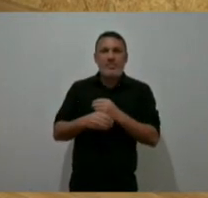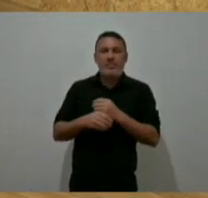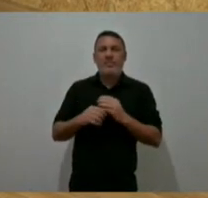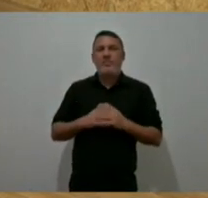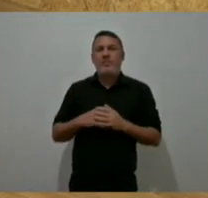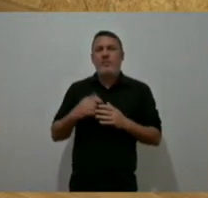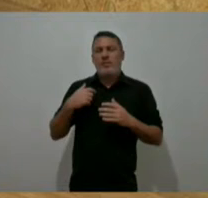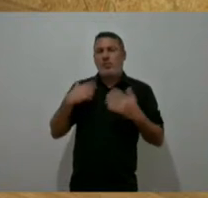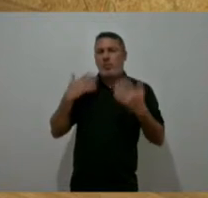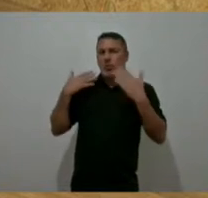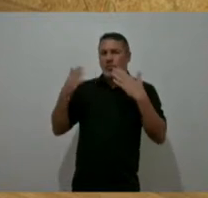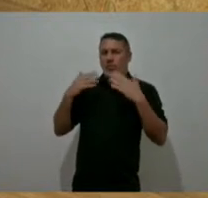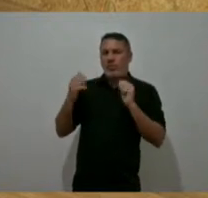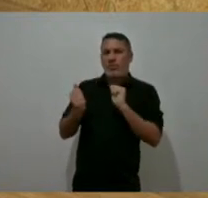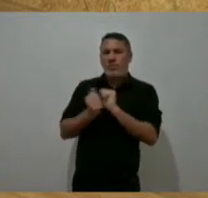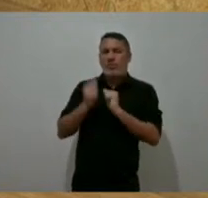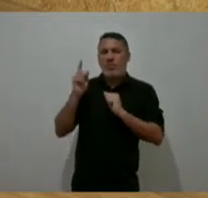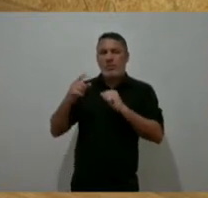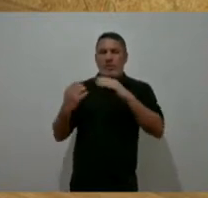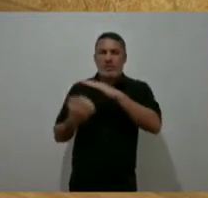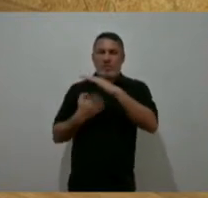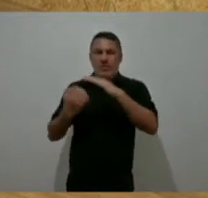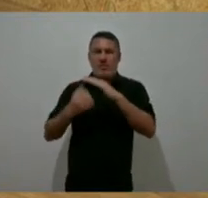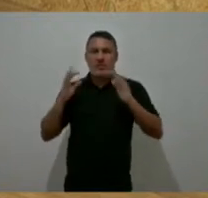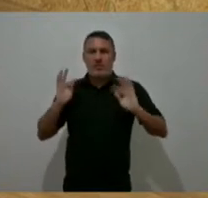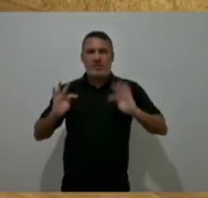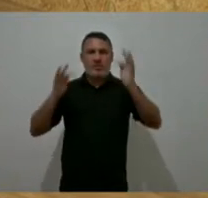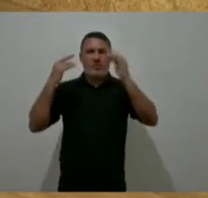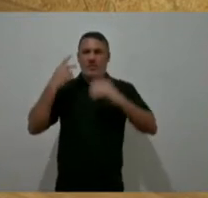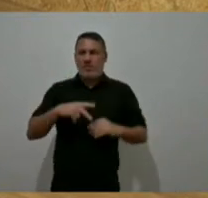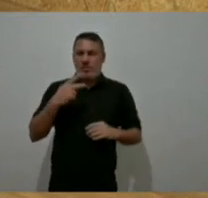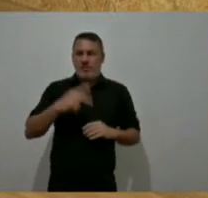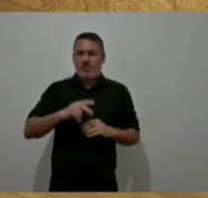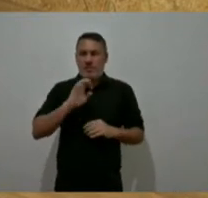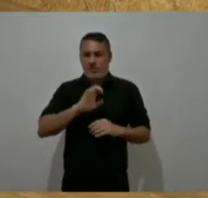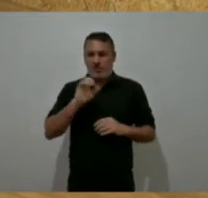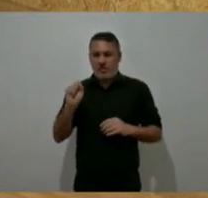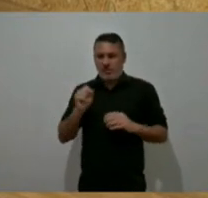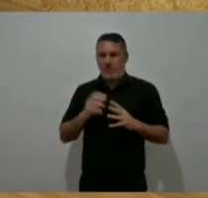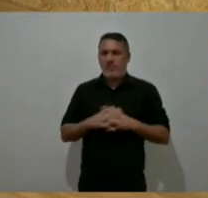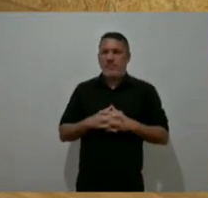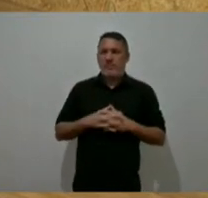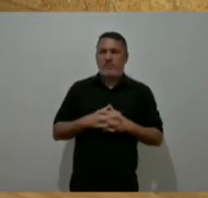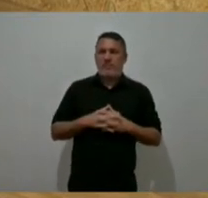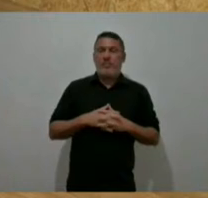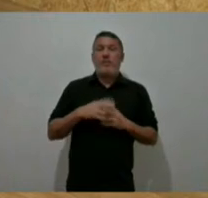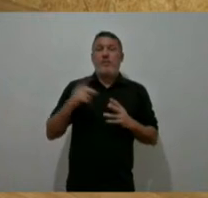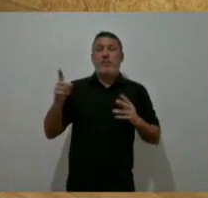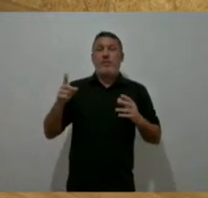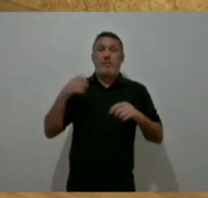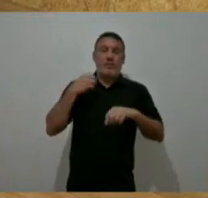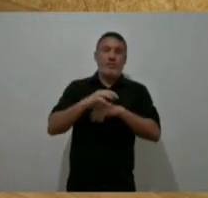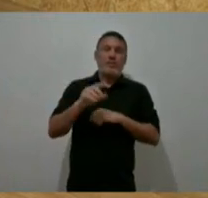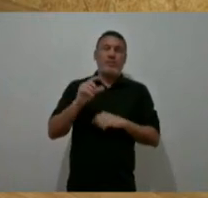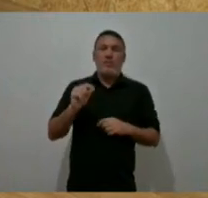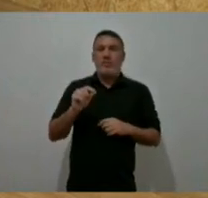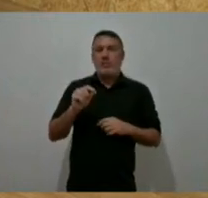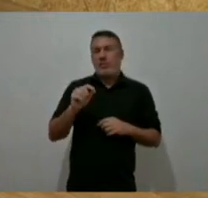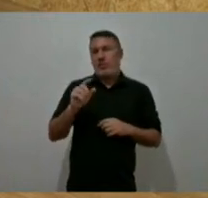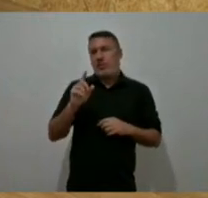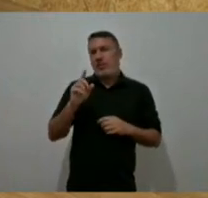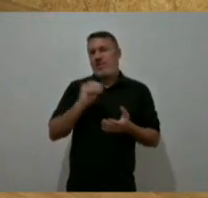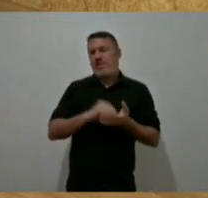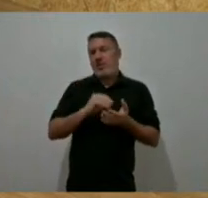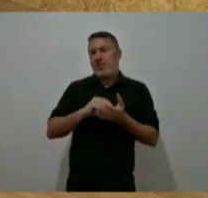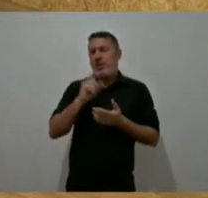empresas de tecnologia aqui do nosso estado. E aí eles estavam falando do déficit de pessoal que existe,